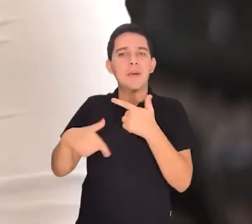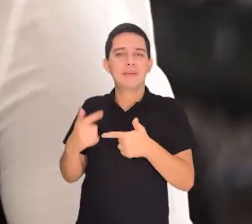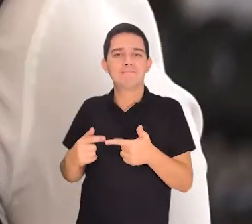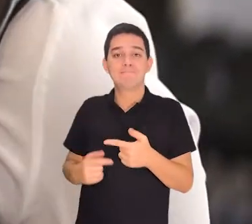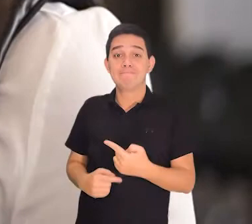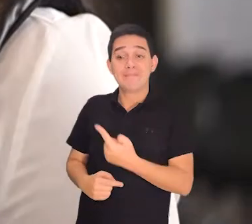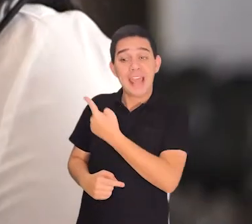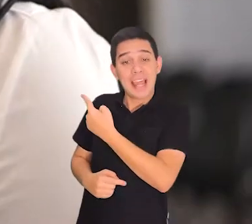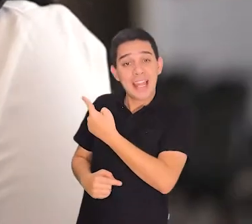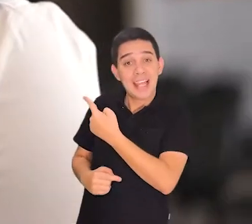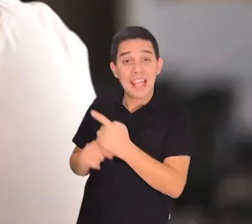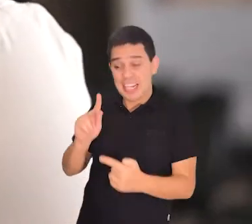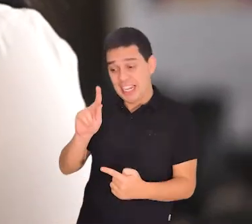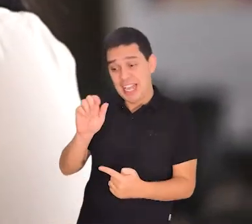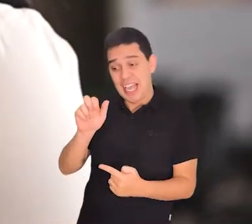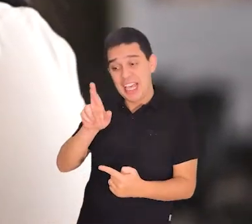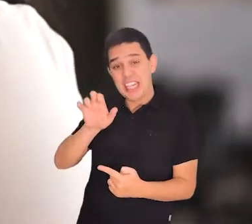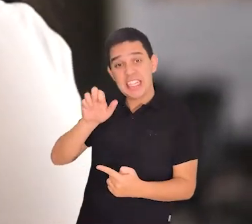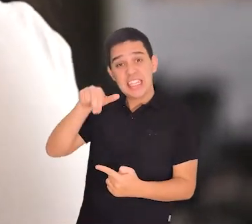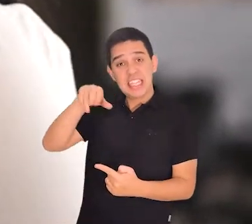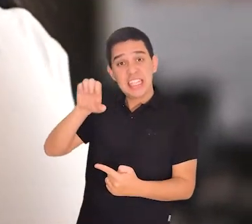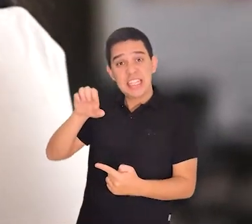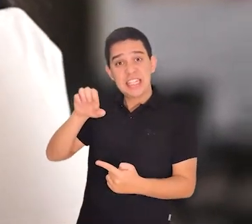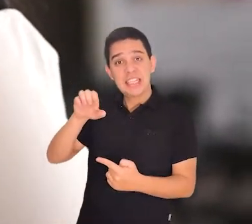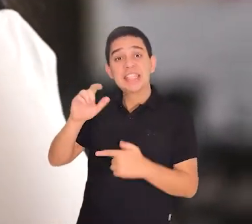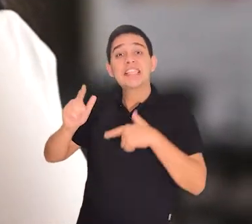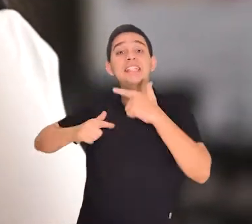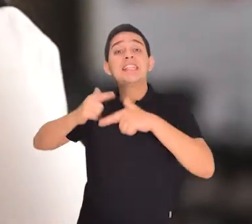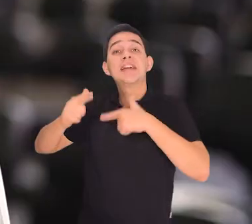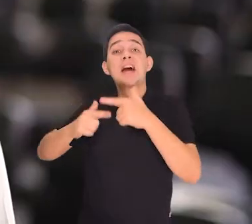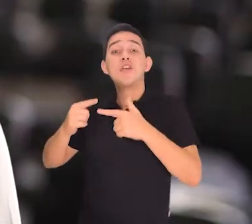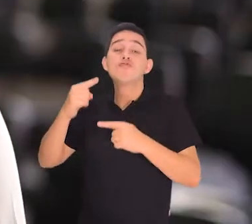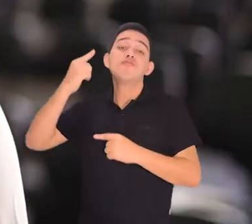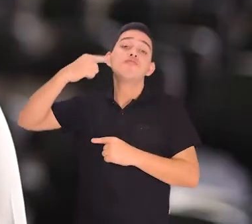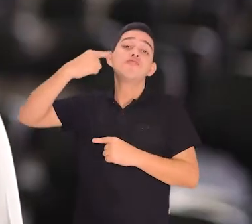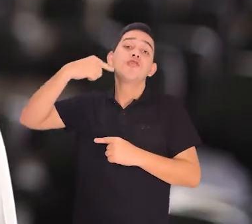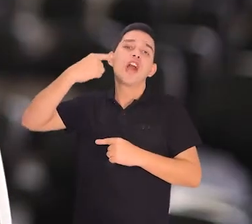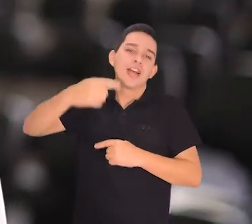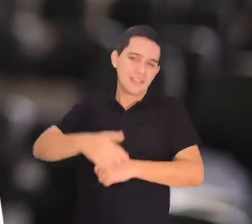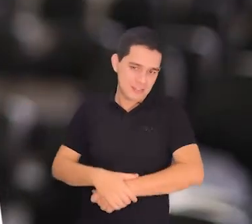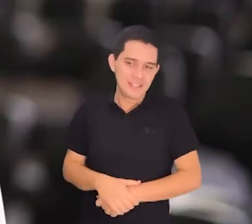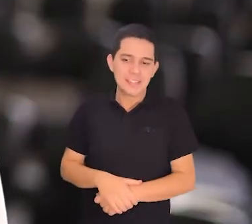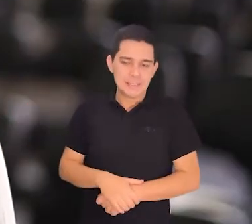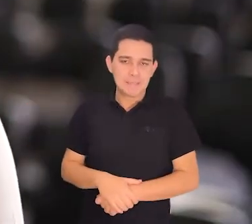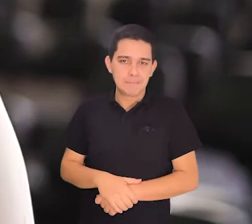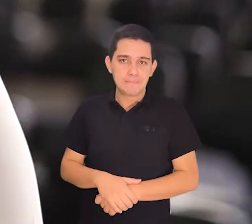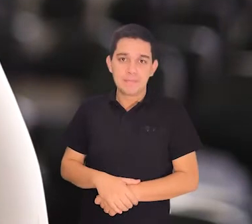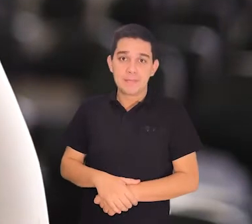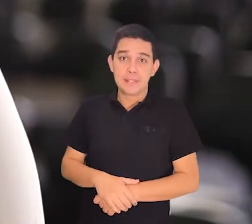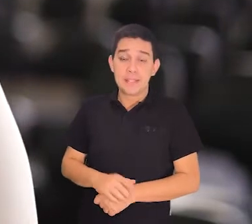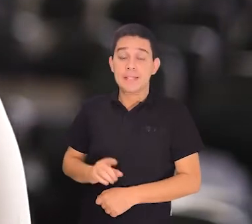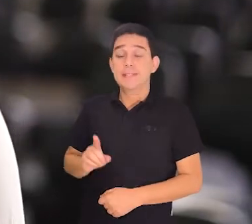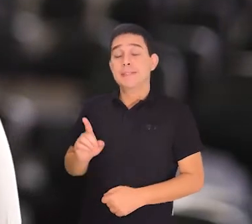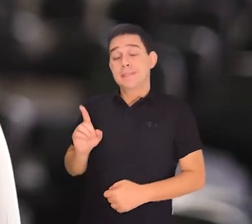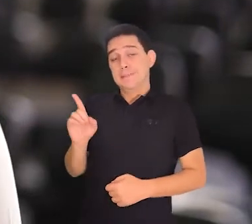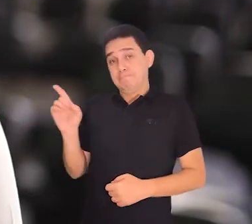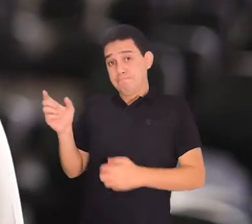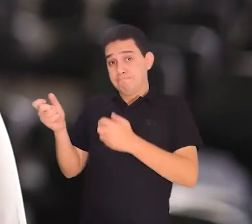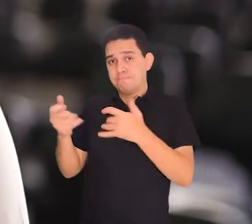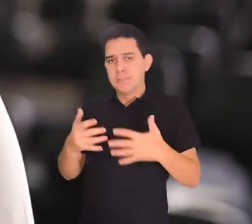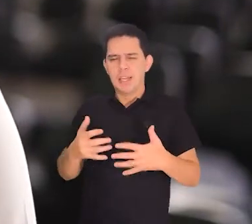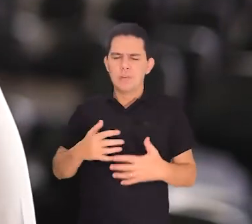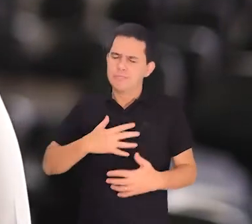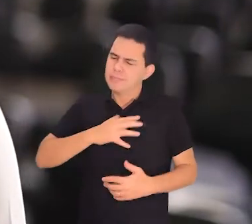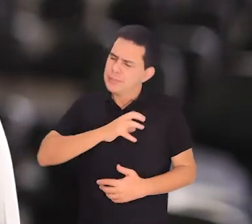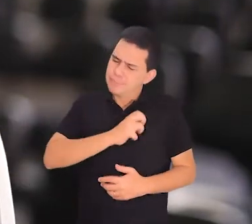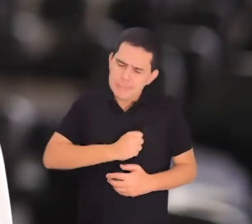por essa área do direito ainda quando cursava a faculdade. Olha, Marina, foi uma área que me chamou bastante atenção desde o